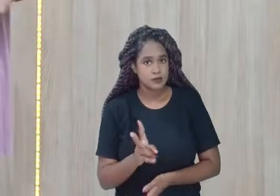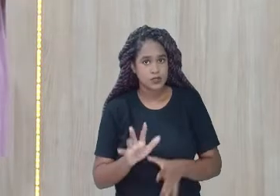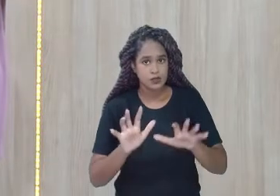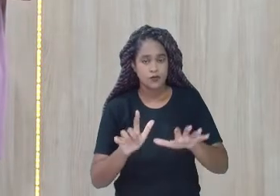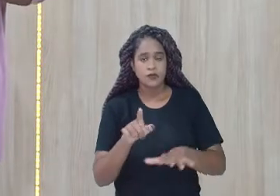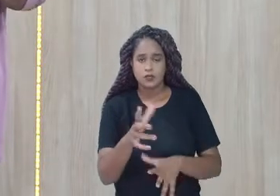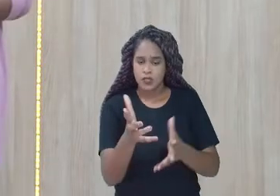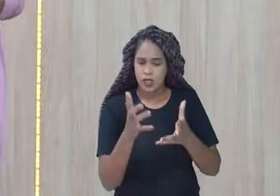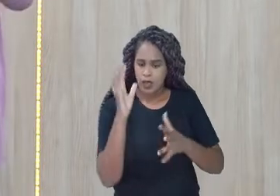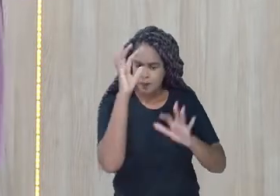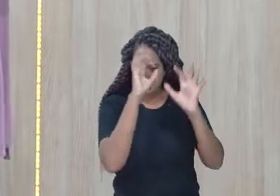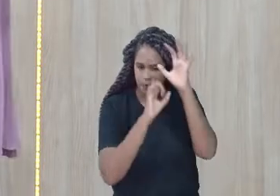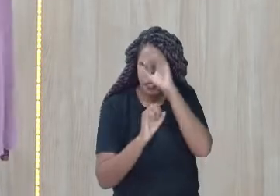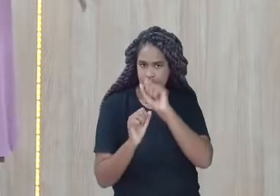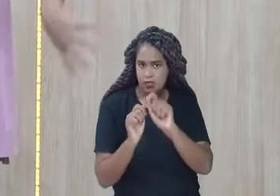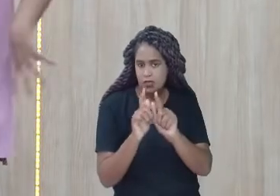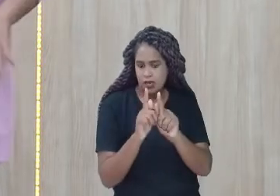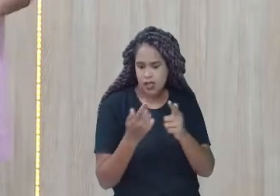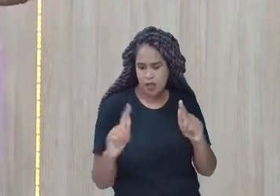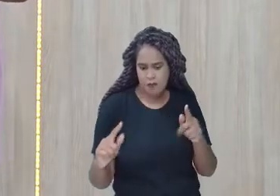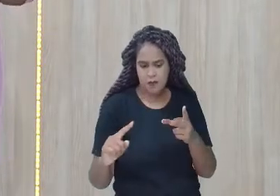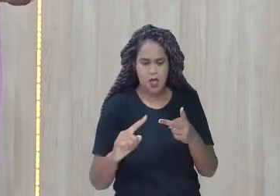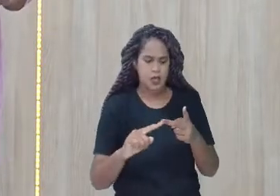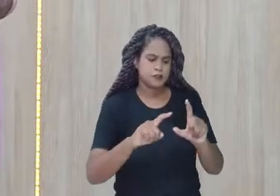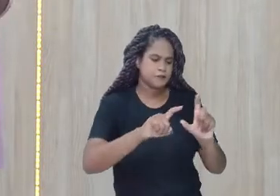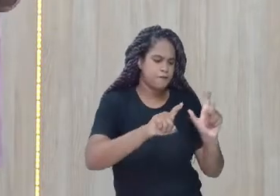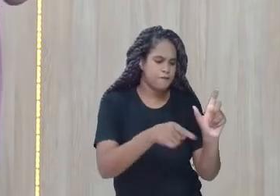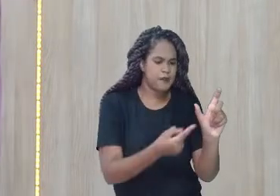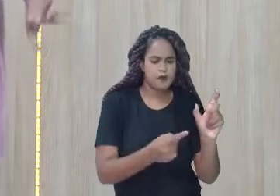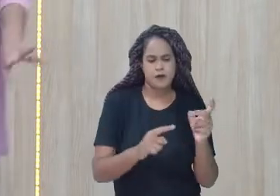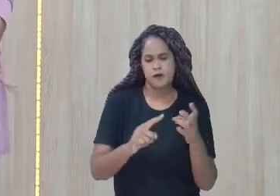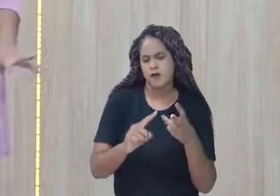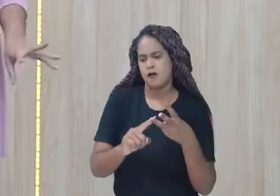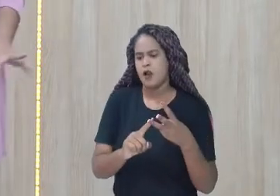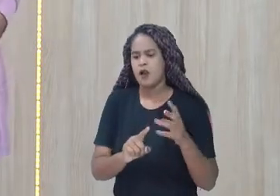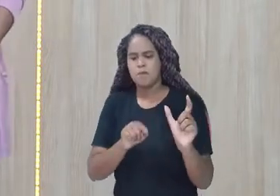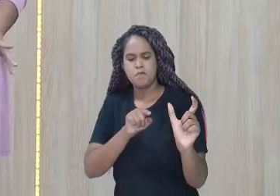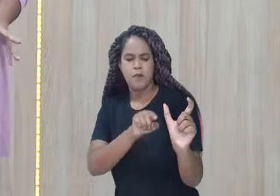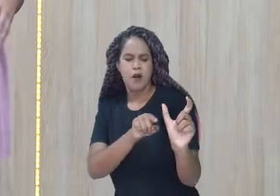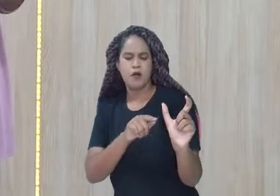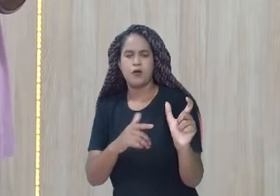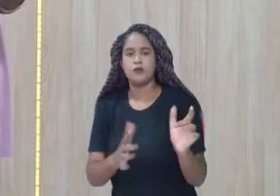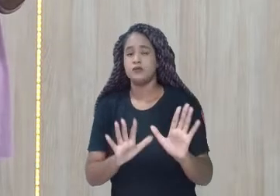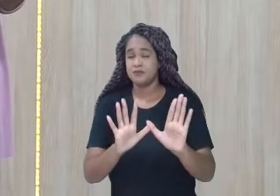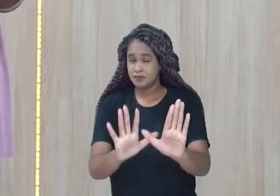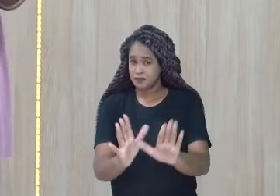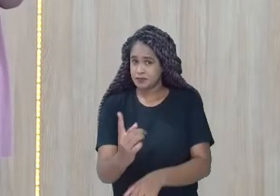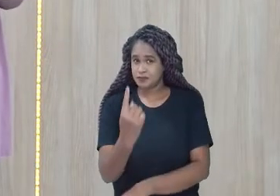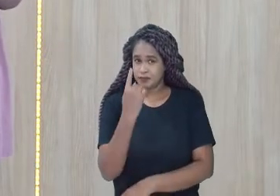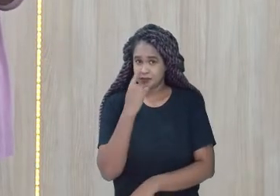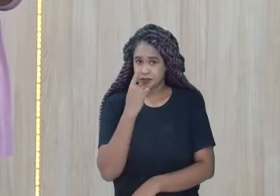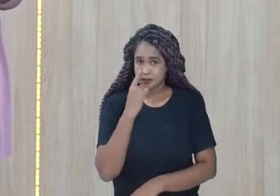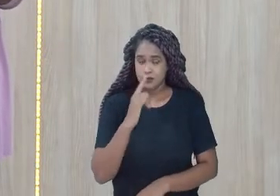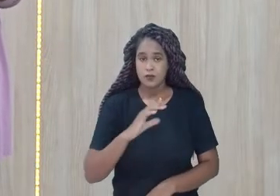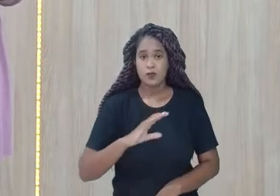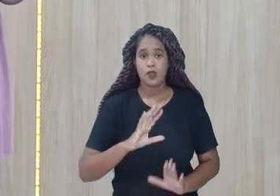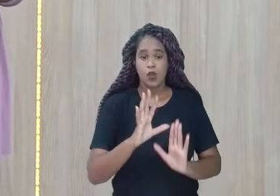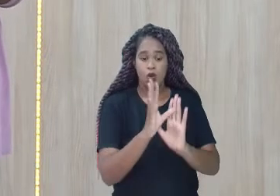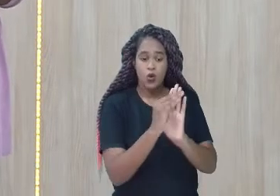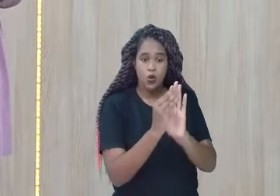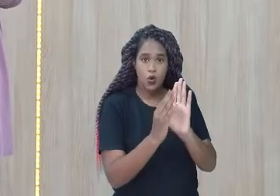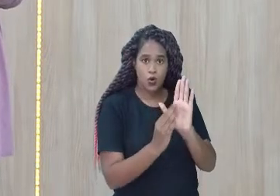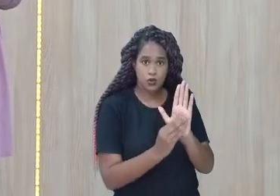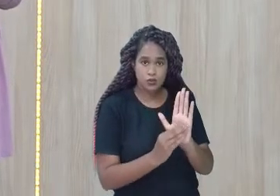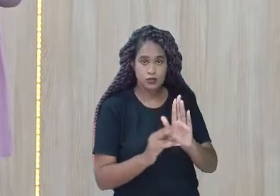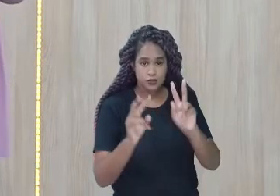você quer aprender vírgula, você quer aprender pontuação e regência e concordância verbal, mas o conteúdo